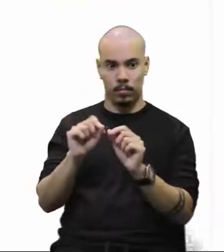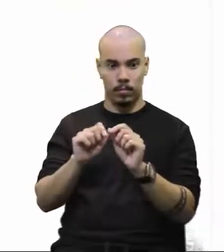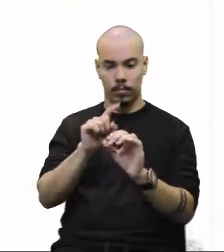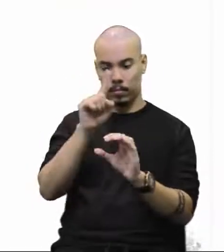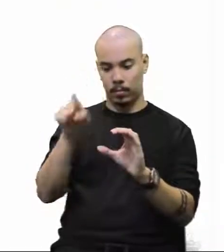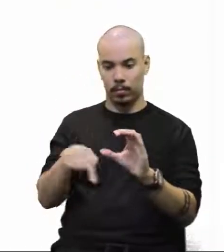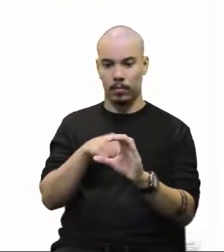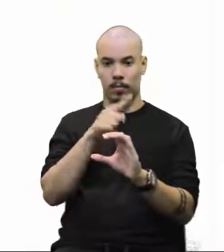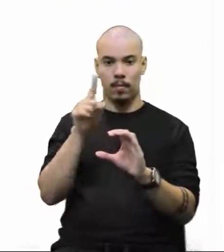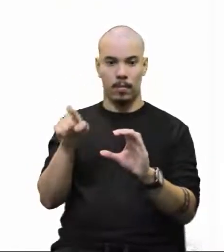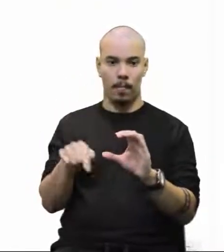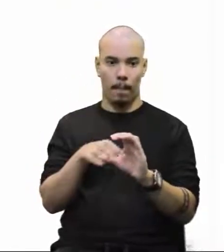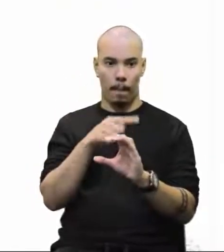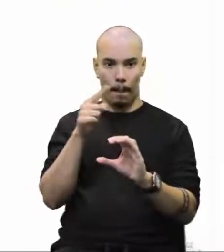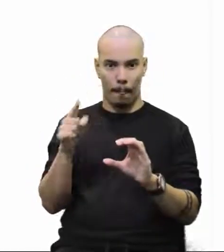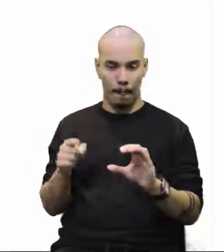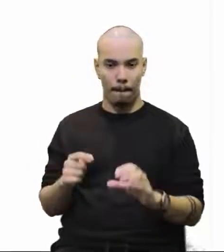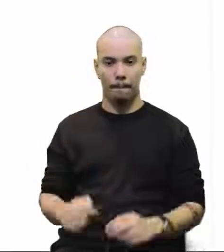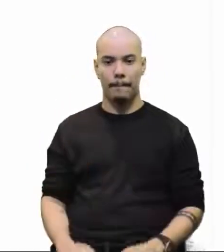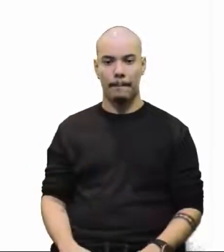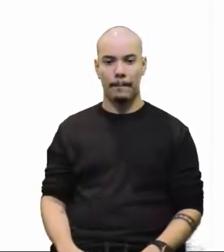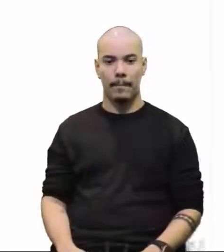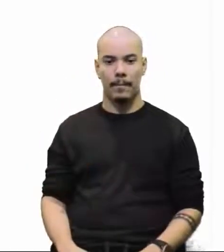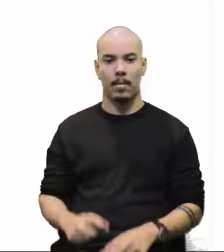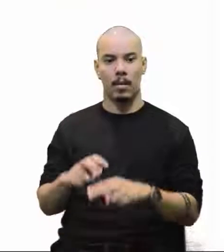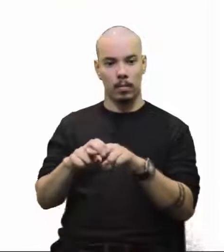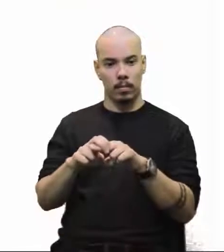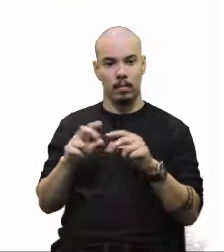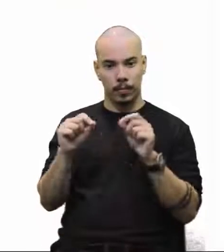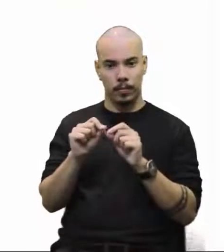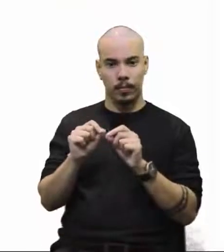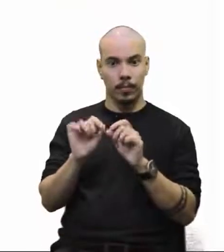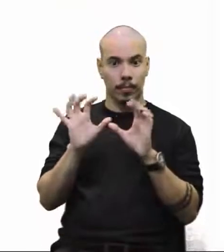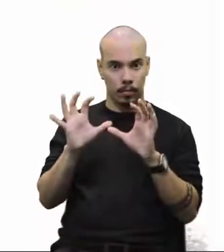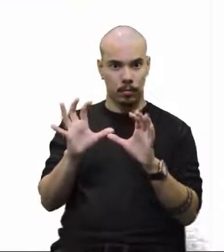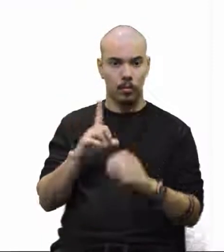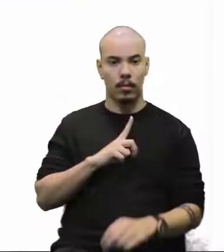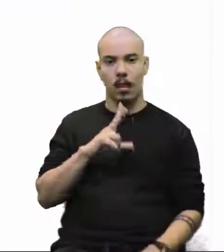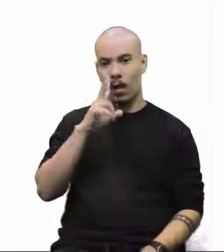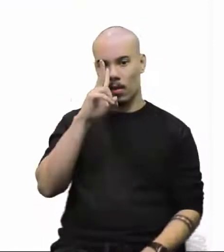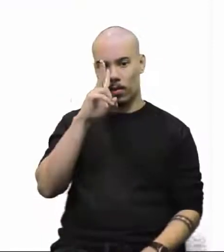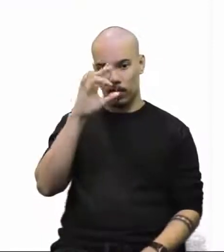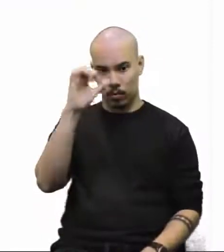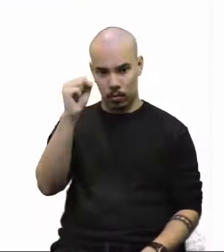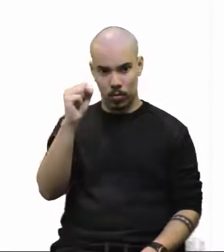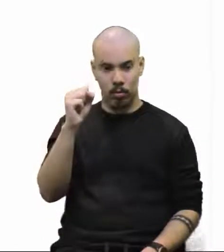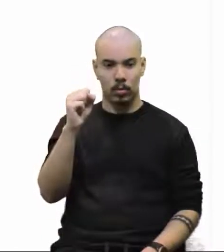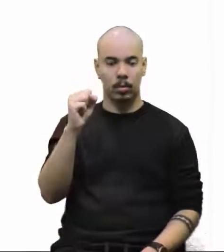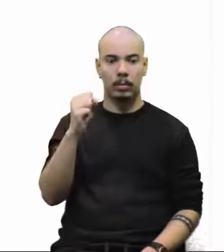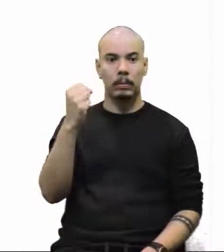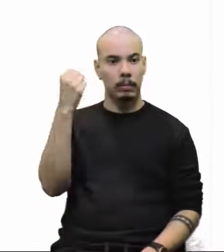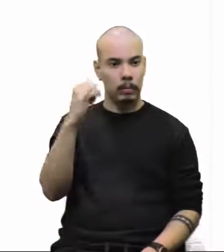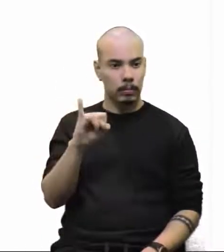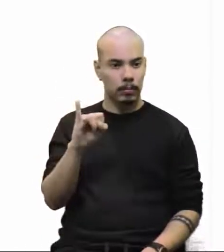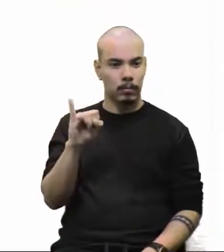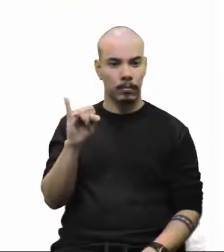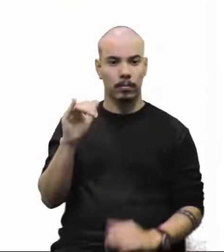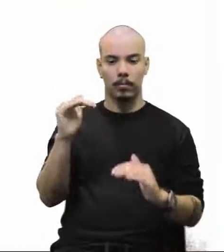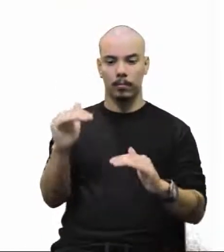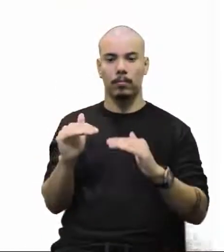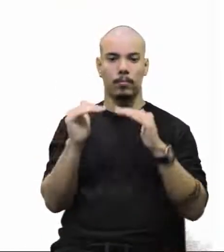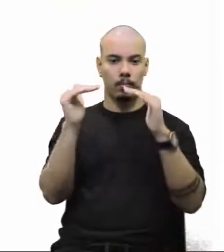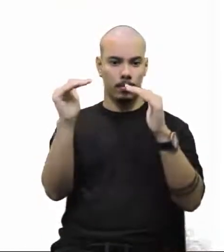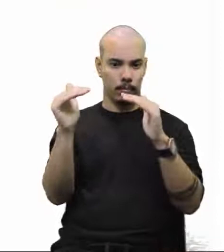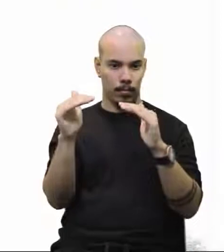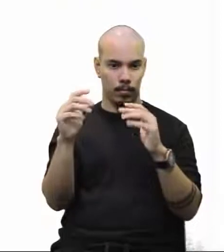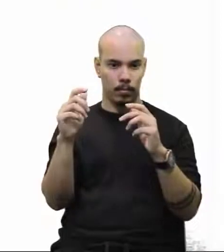fica girando. A rotação. Por isso que a rotação é nesse sentido. A força puxa o lado de baixo. Se ela estivesse do lado de cima, esse eixo